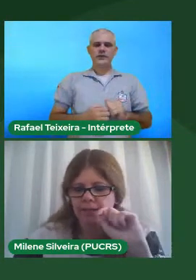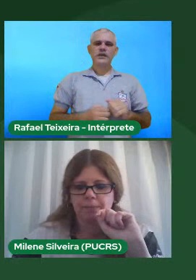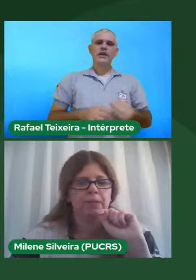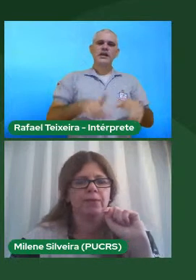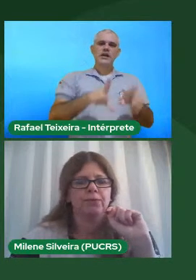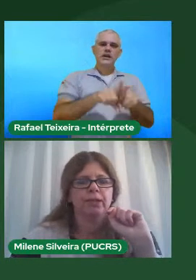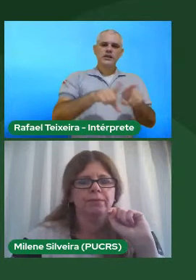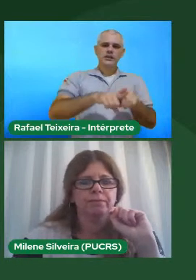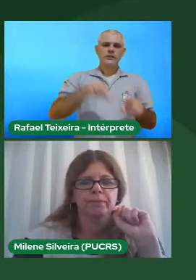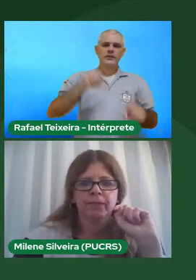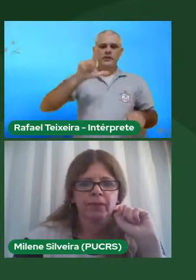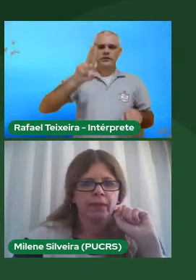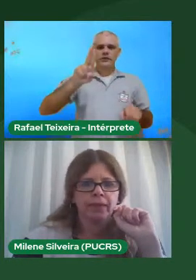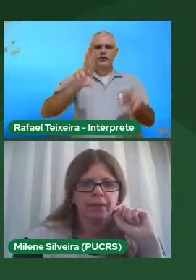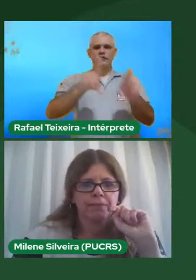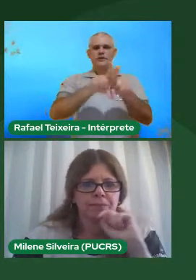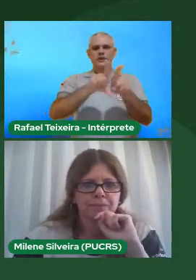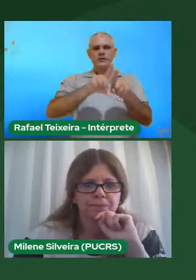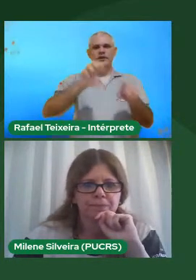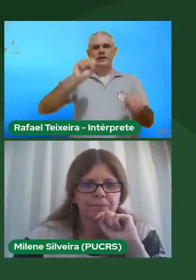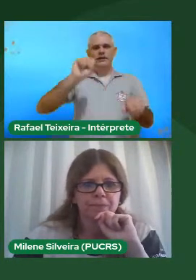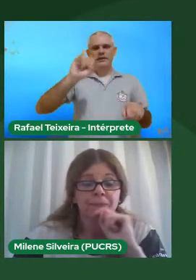ali de costas na primeira fila.